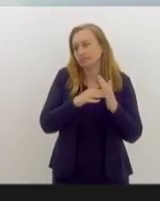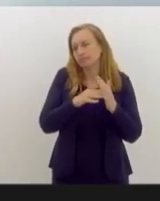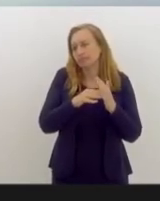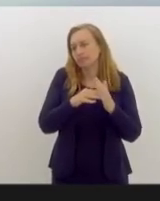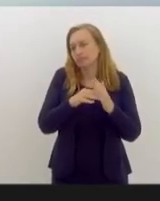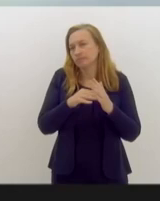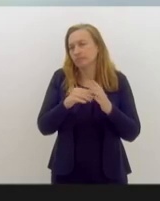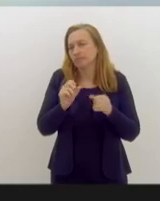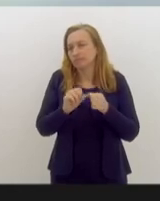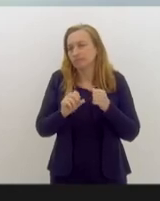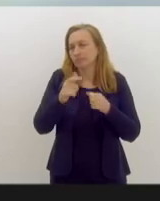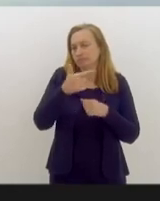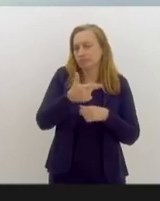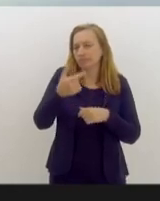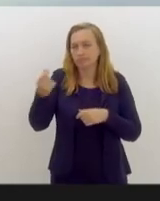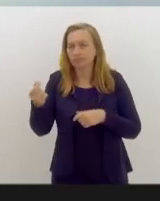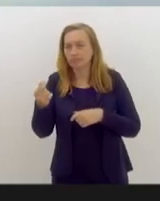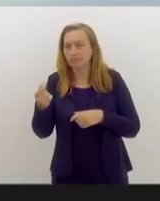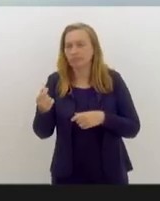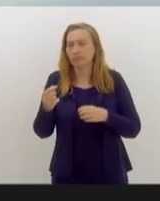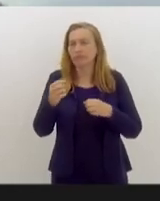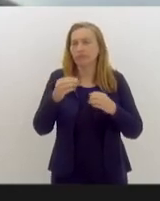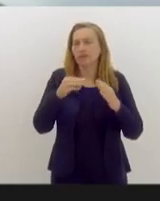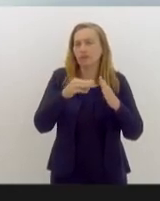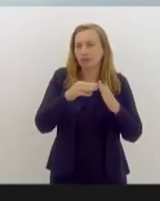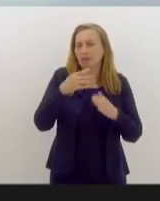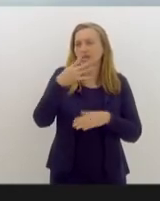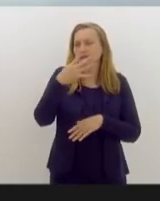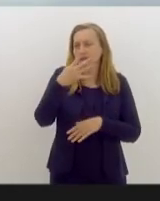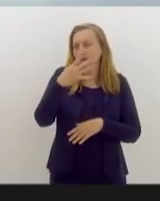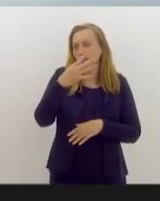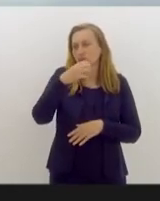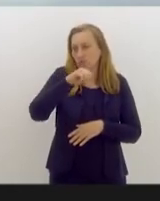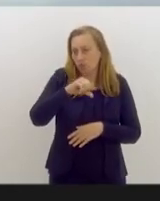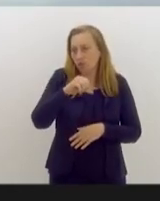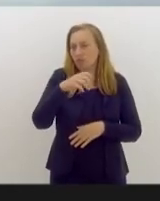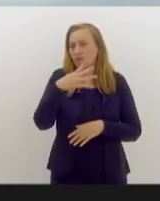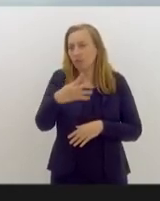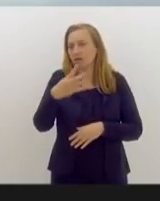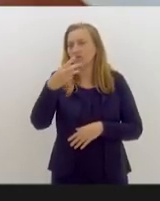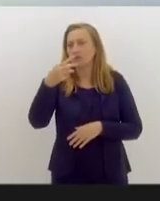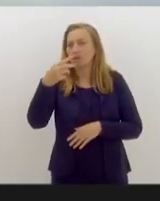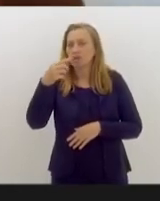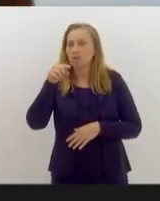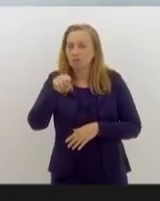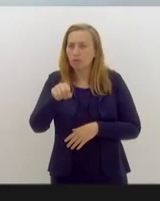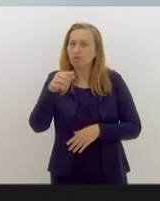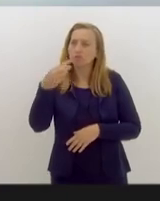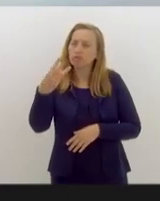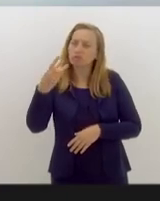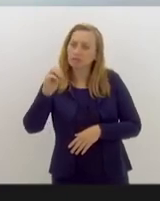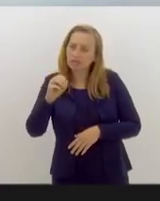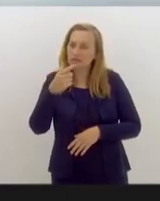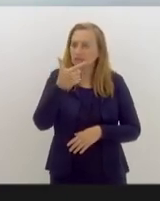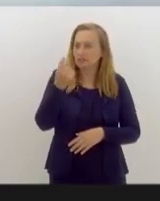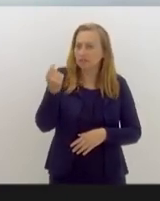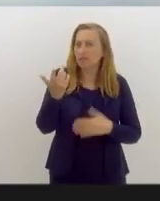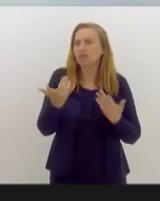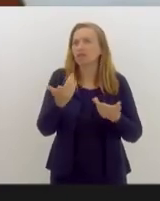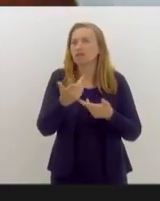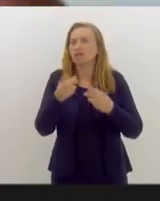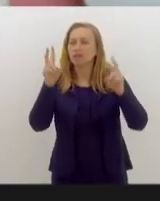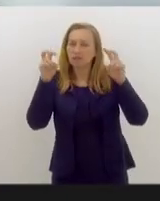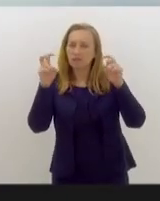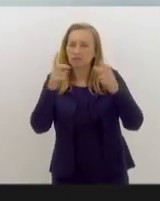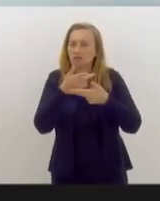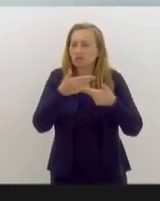9, a estratégia 4.18, 4.20, 4.30, que vão tratar de temas, essas últimas que me